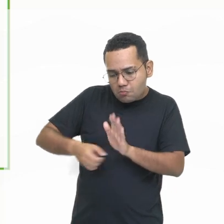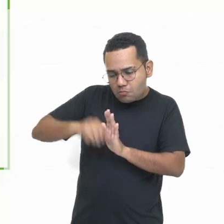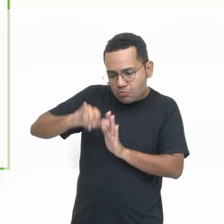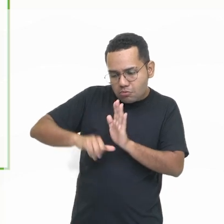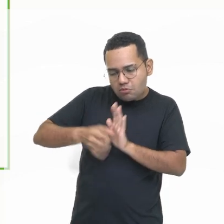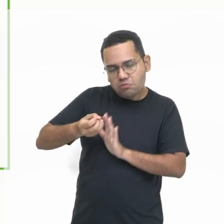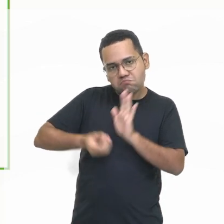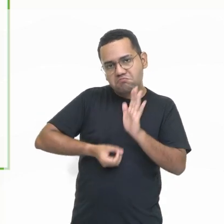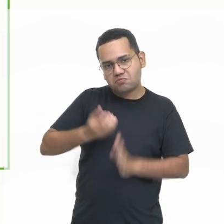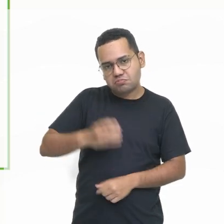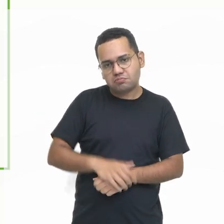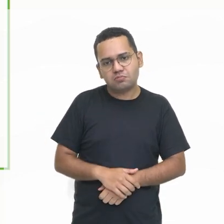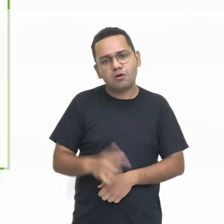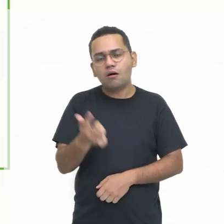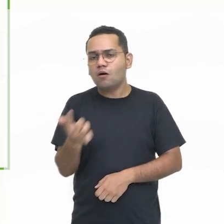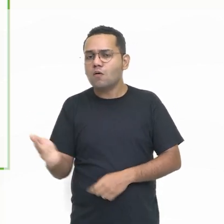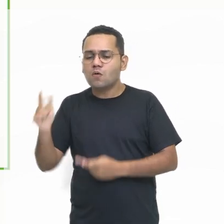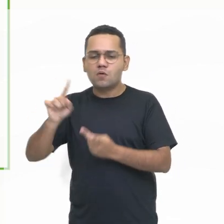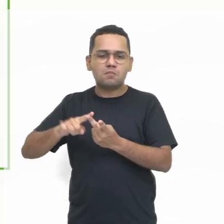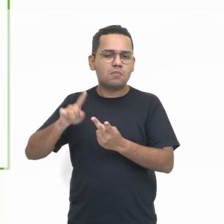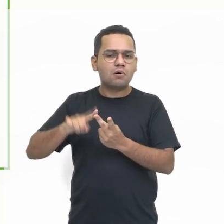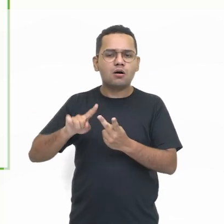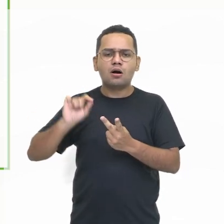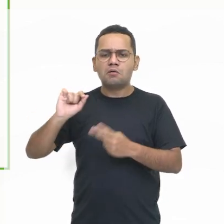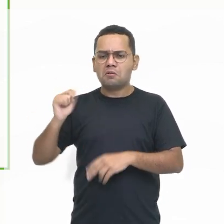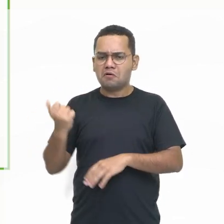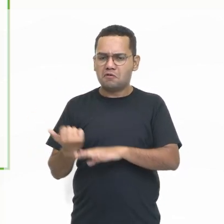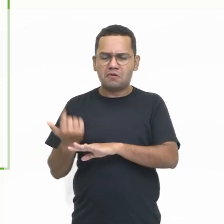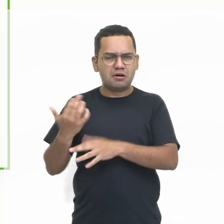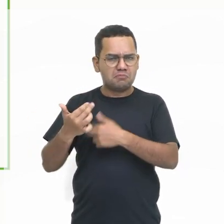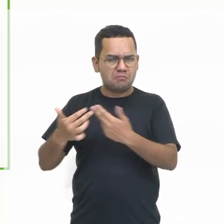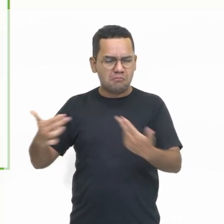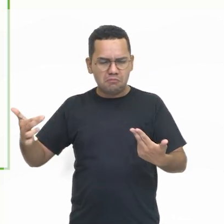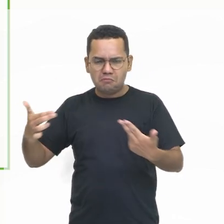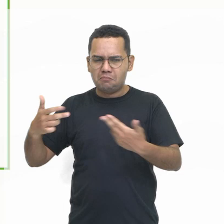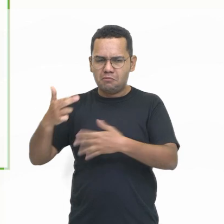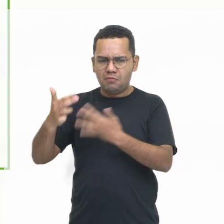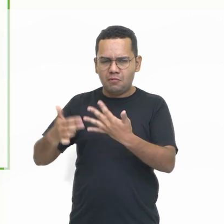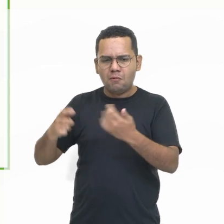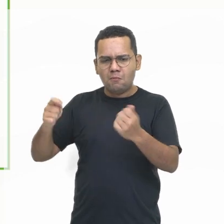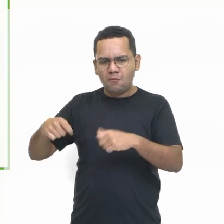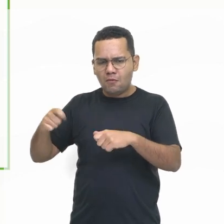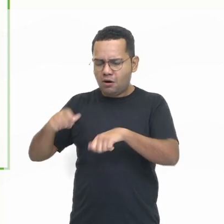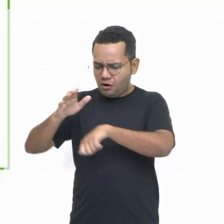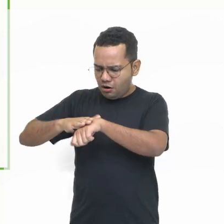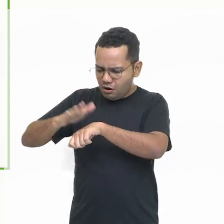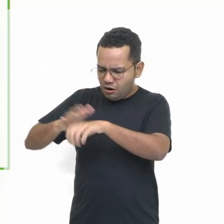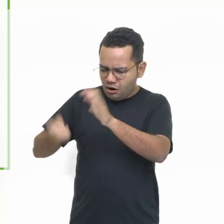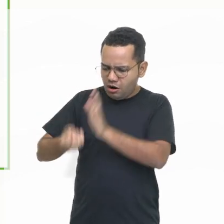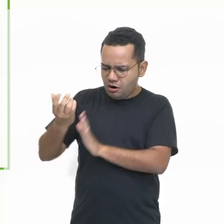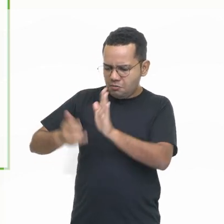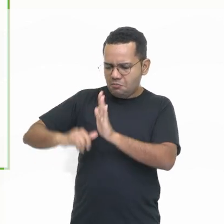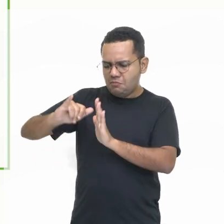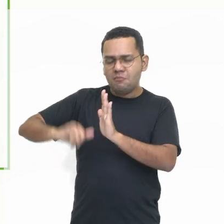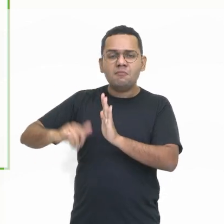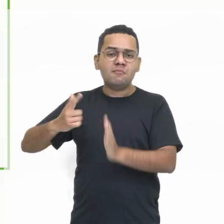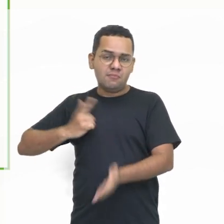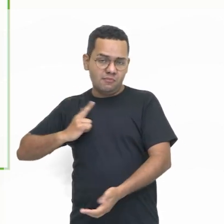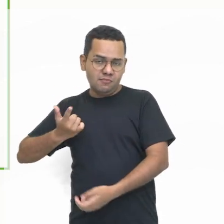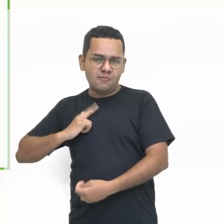primeiros seres vivos que surgiram no nosso planeta eram capazes de produzir o seu próprio alimento, ou seja, eram